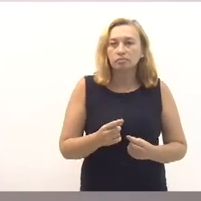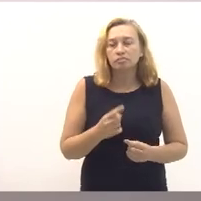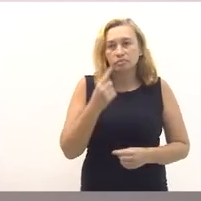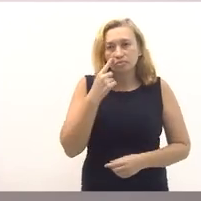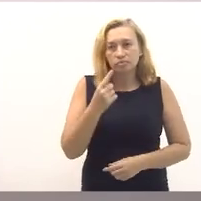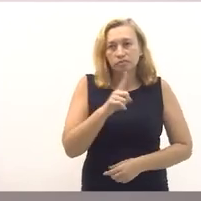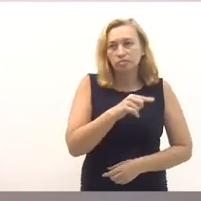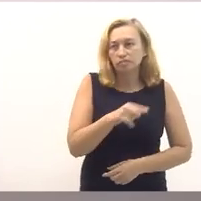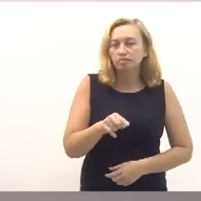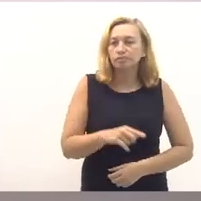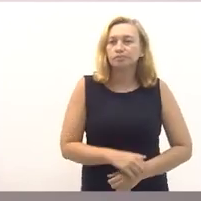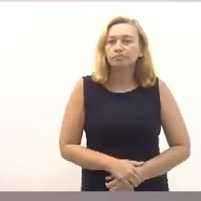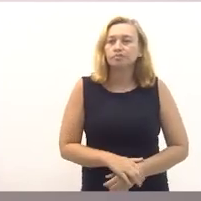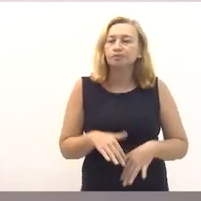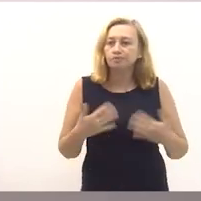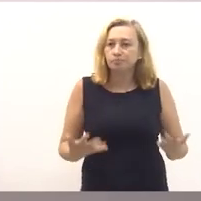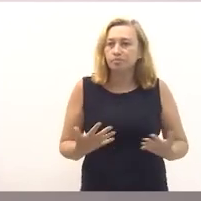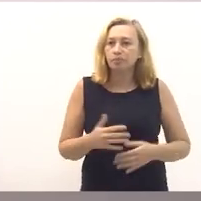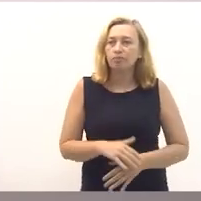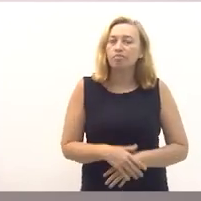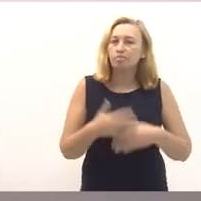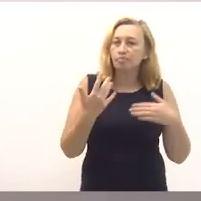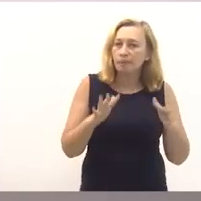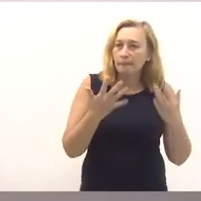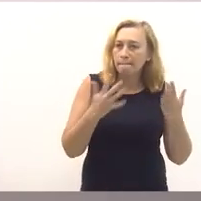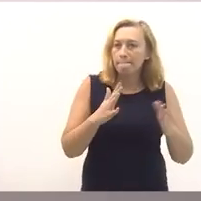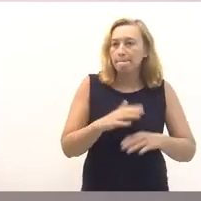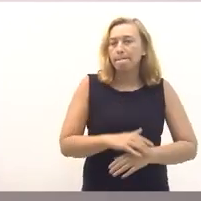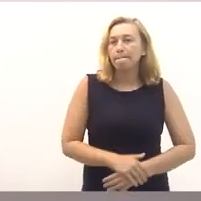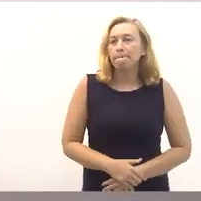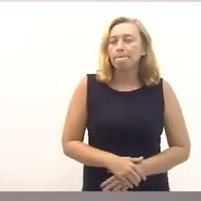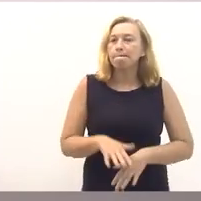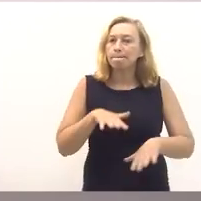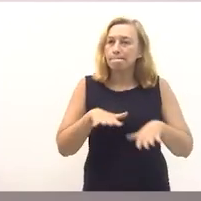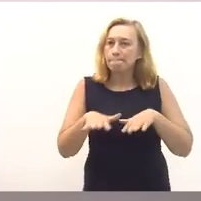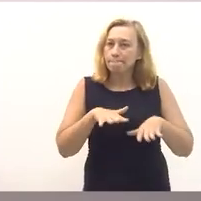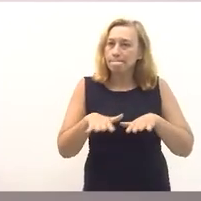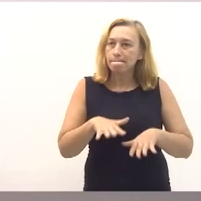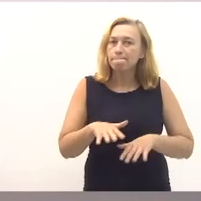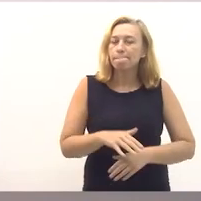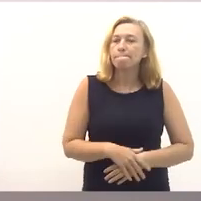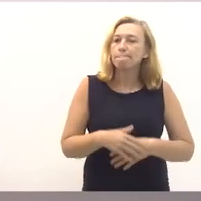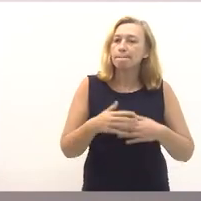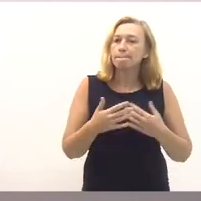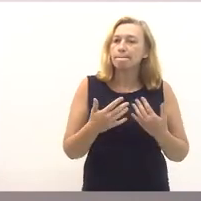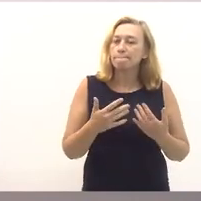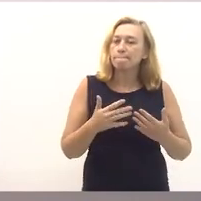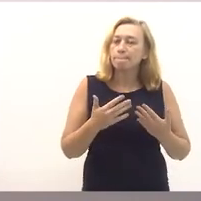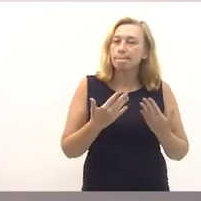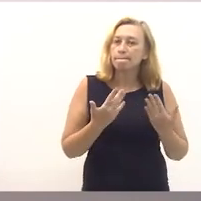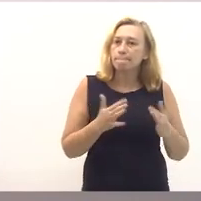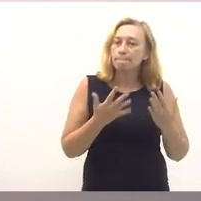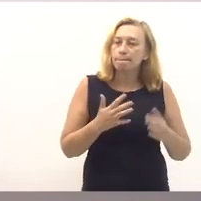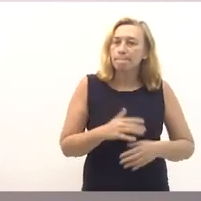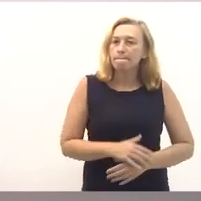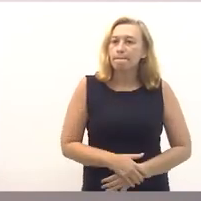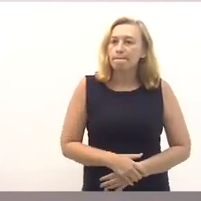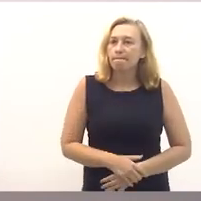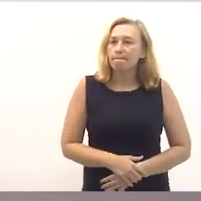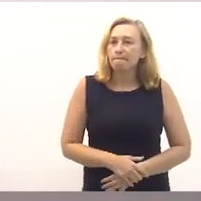então link é saudar esse movimento que você bravamente mantenha